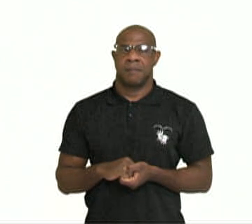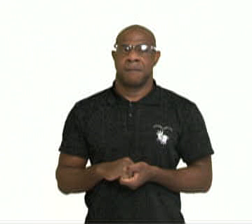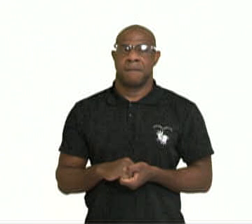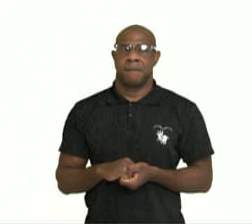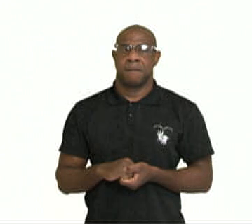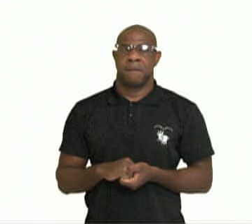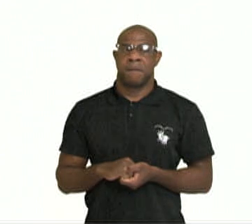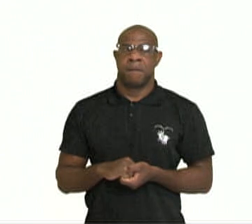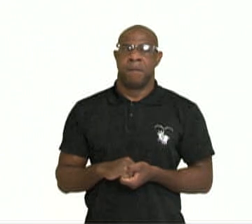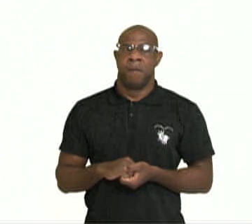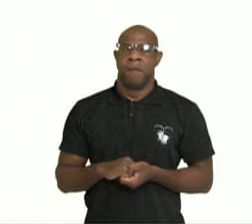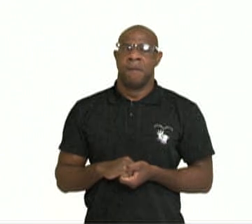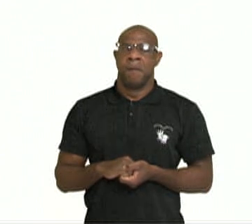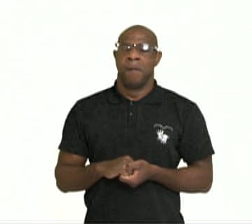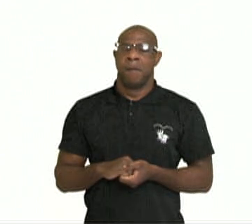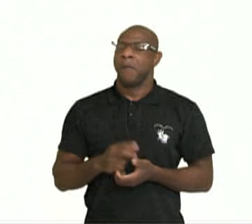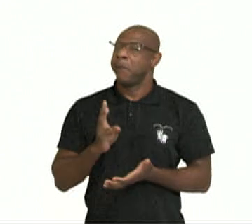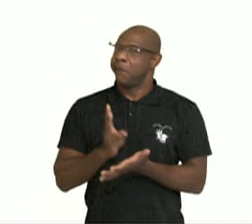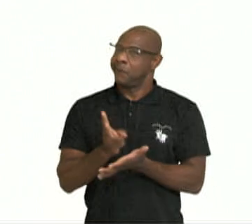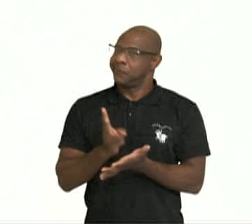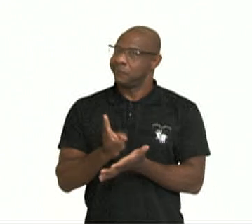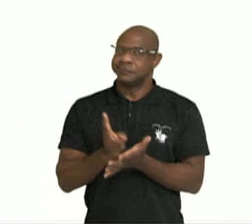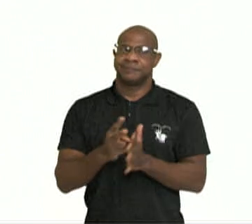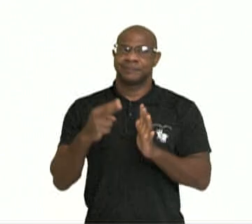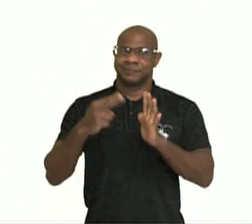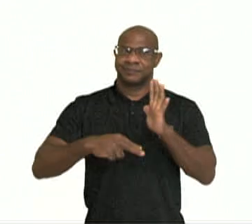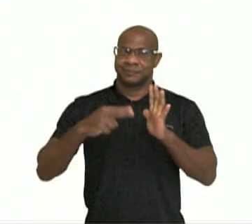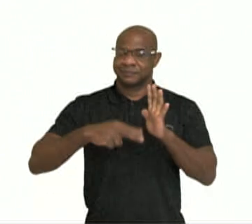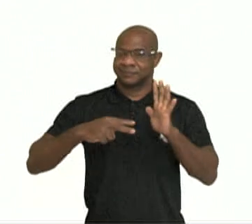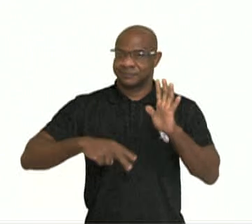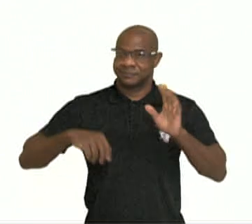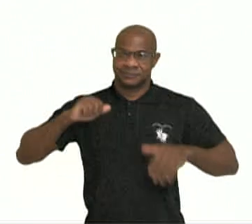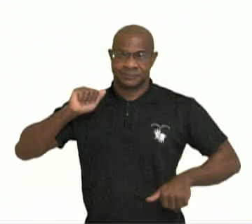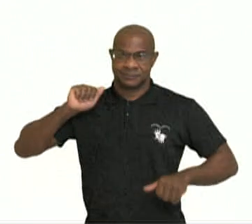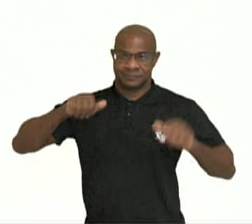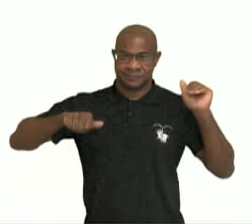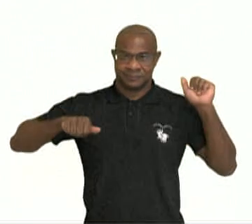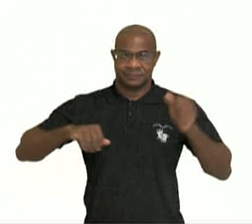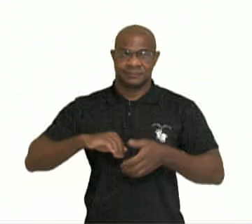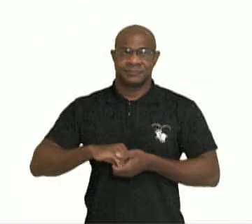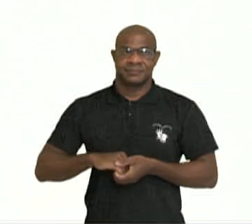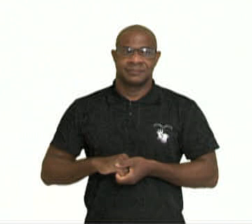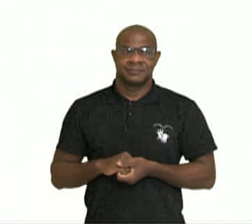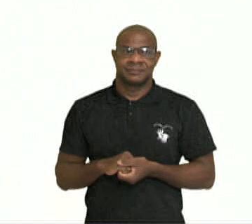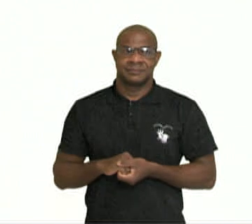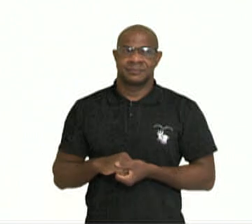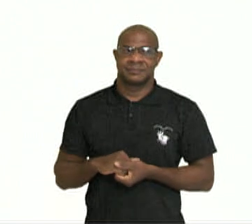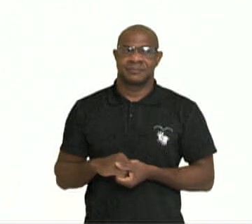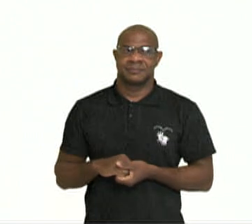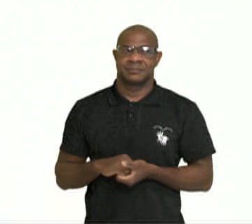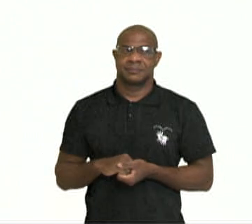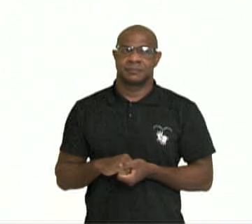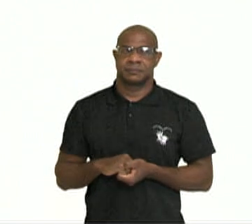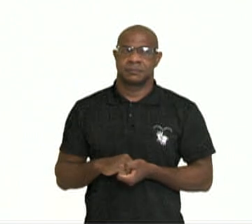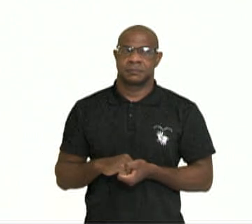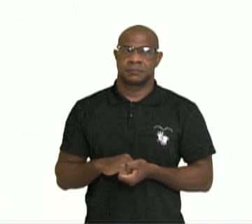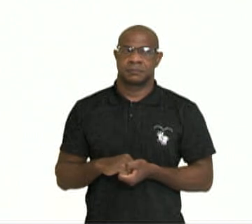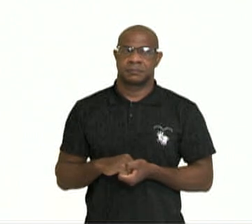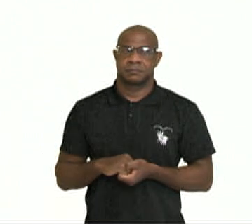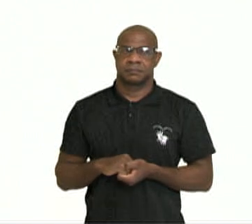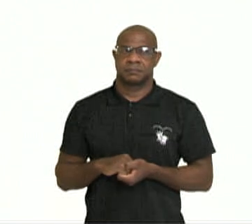salud. Ó o título, manchete, el polêmico cambio de la